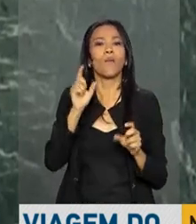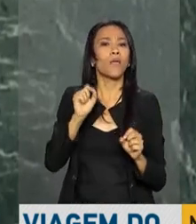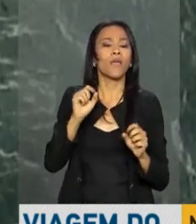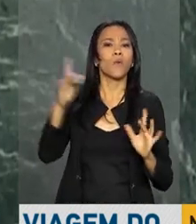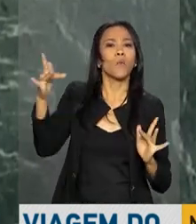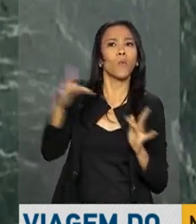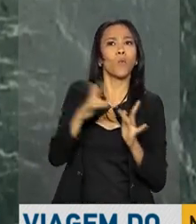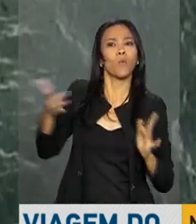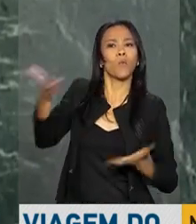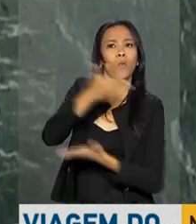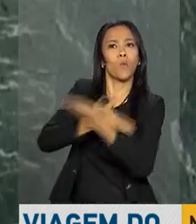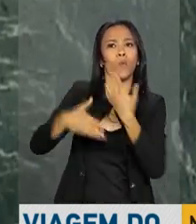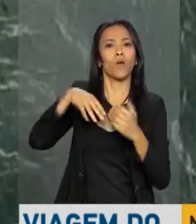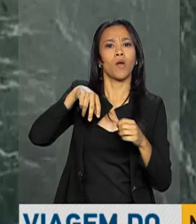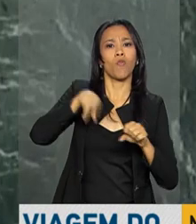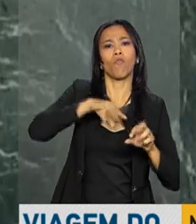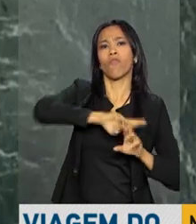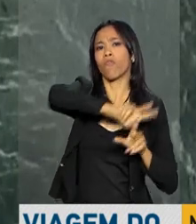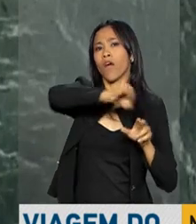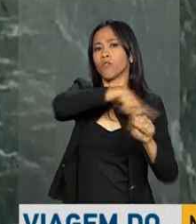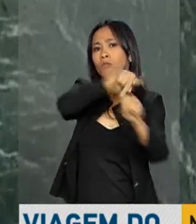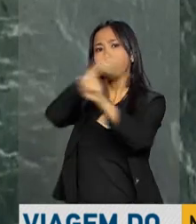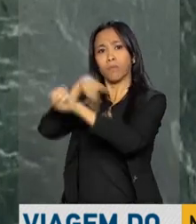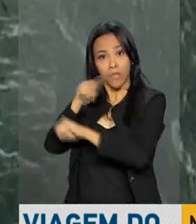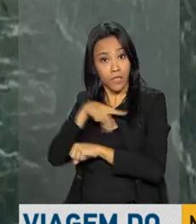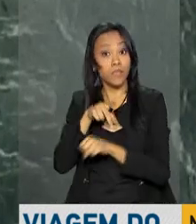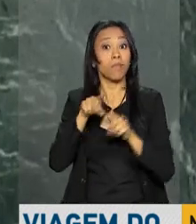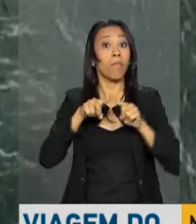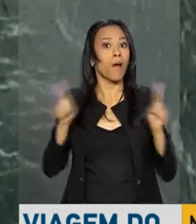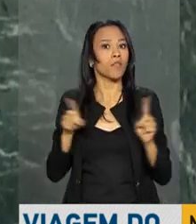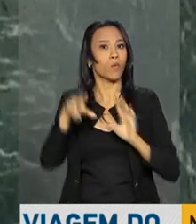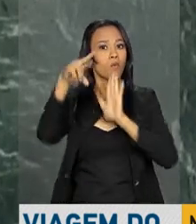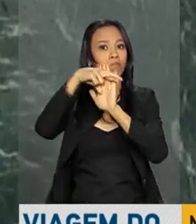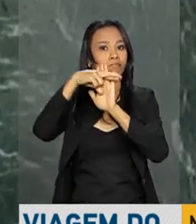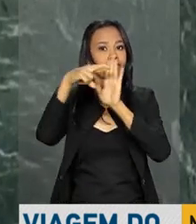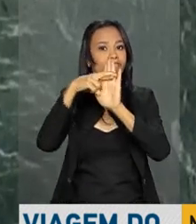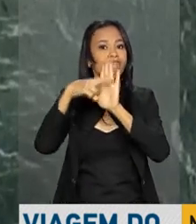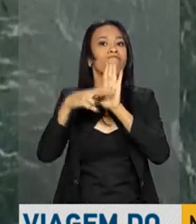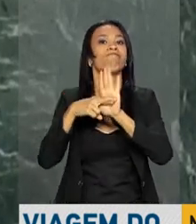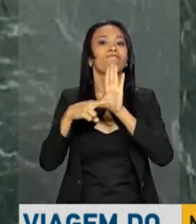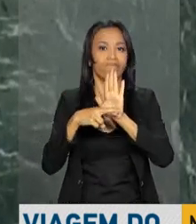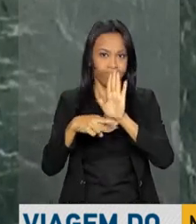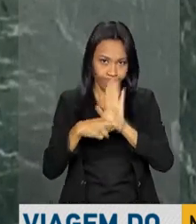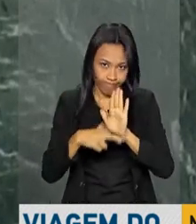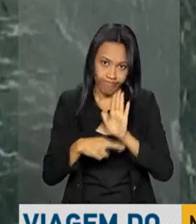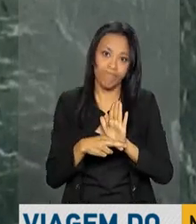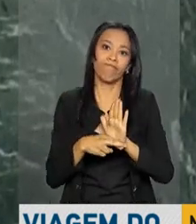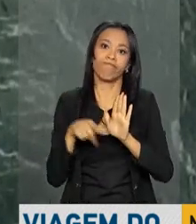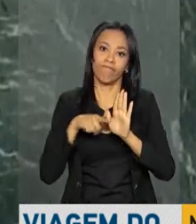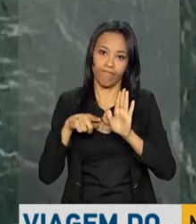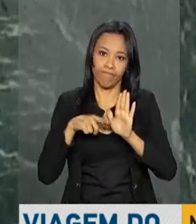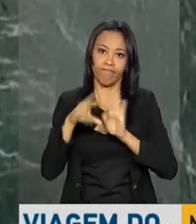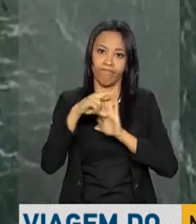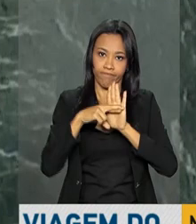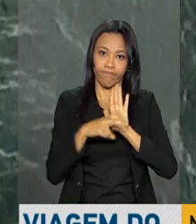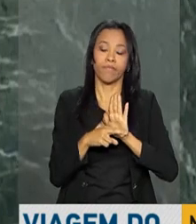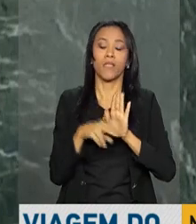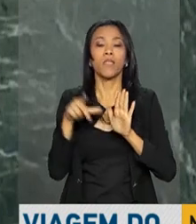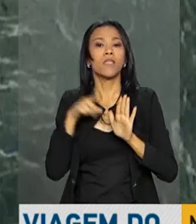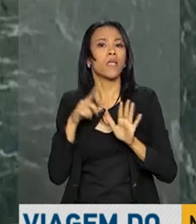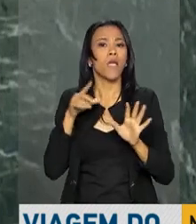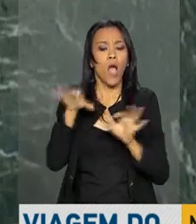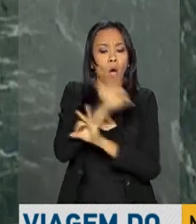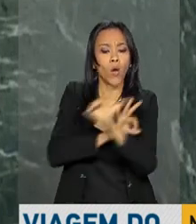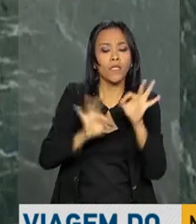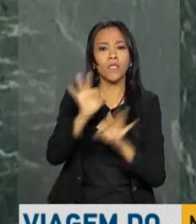internacional aberto e baseado em regras. Um sistema que tem por centro a Organização